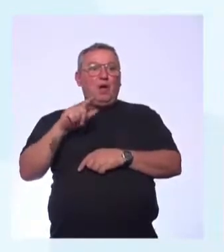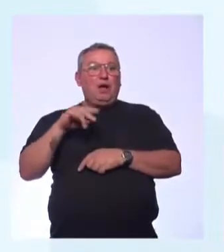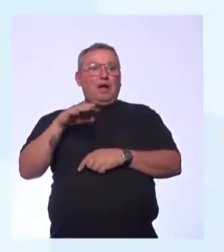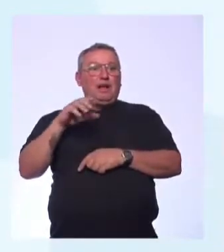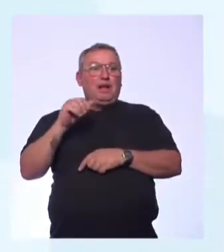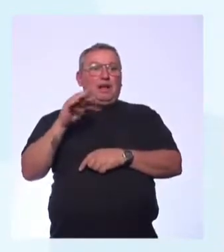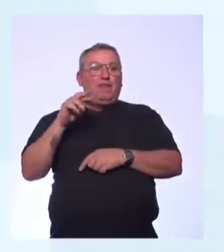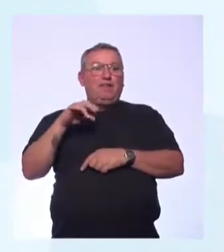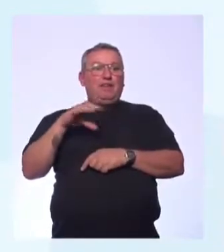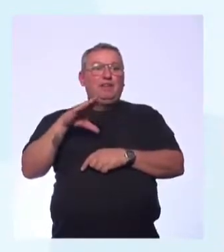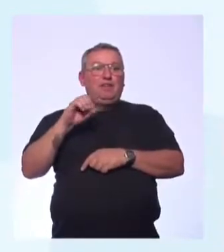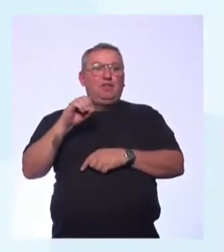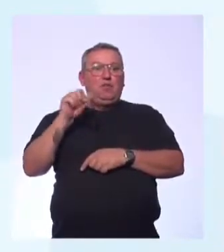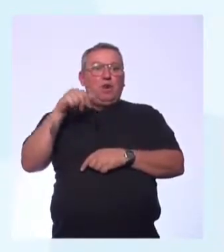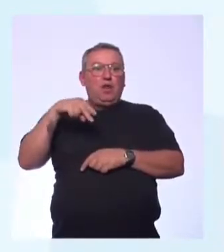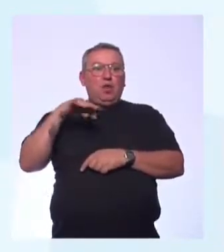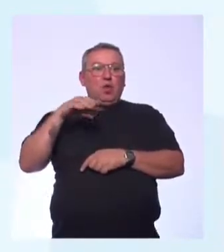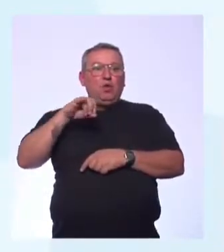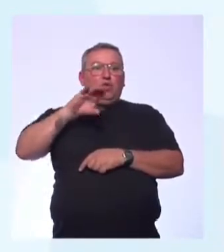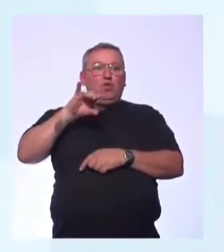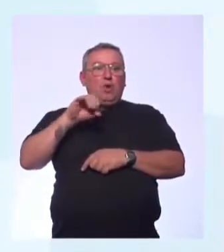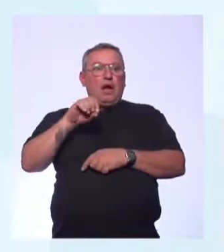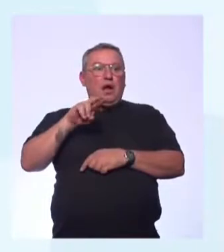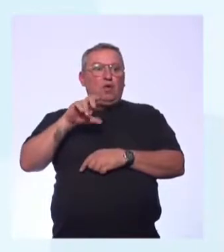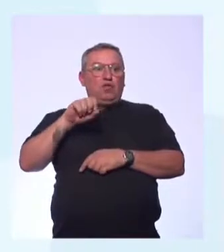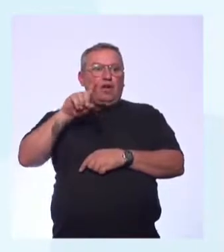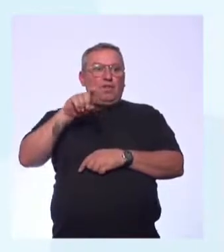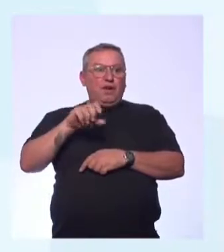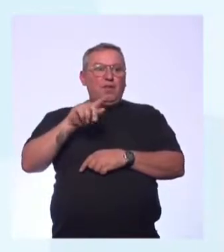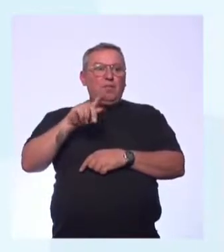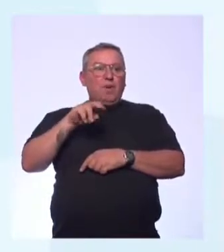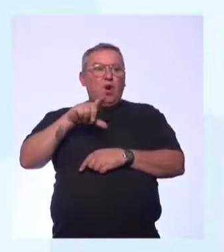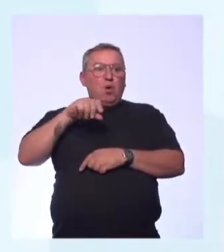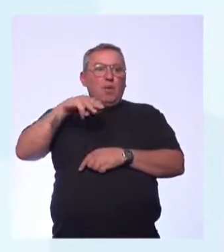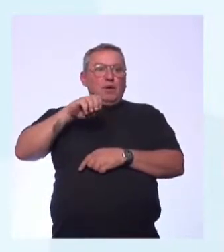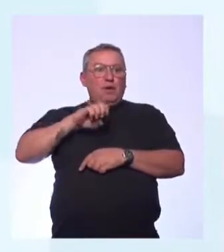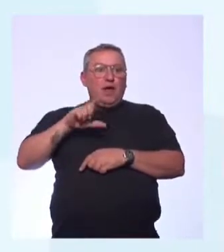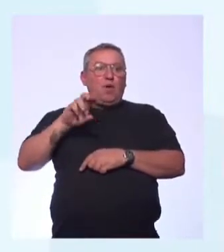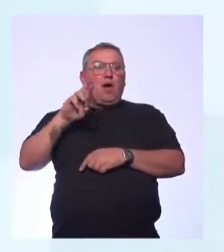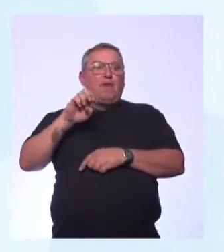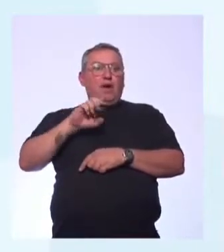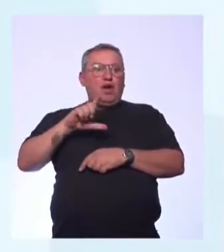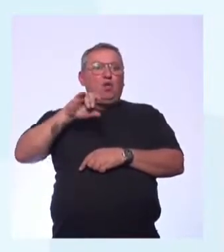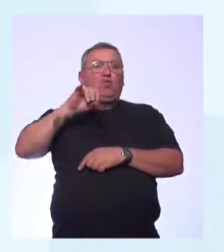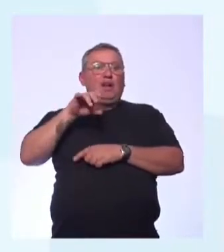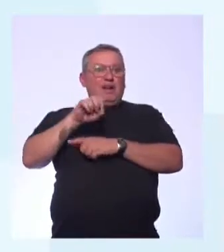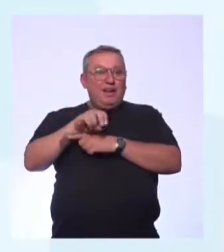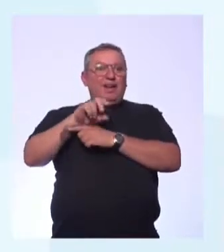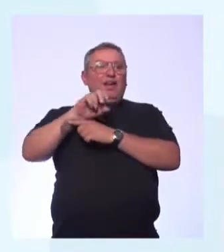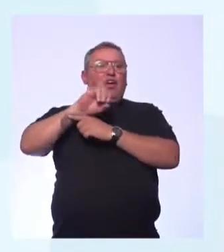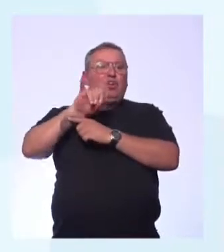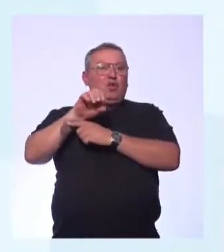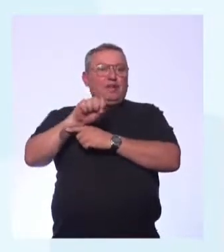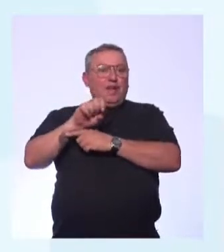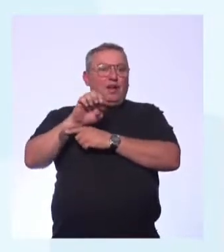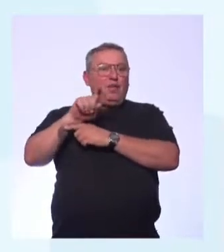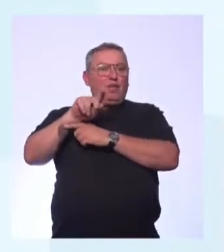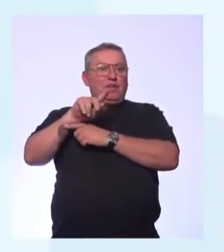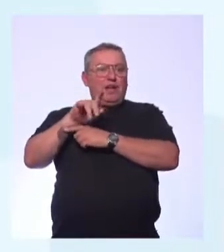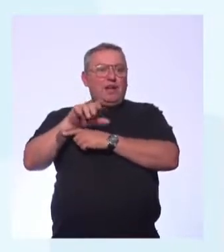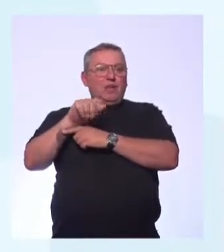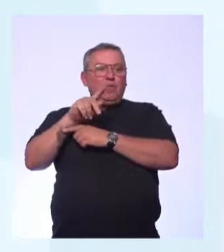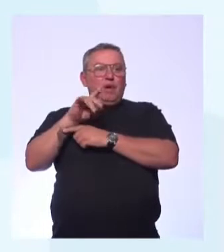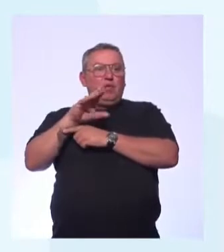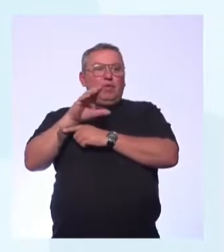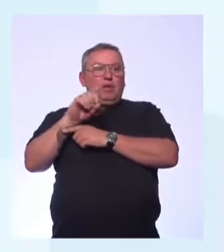de Alcântara, Francisco, Antônio, João Carlos, Xavier, de Paula, Miguel, Rafael, Joaquim, José